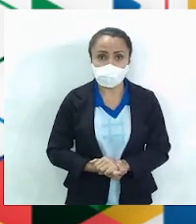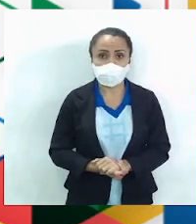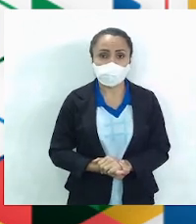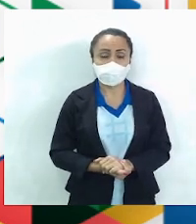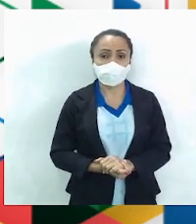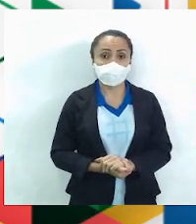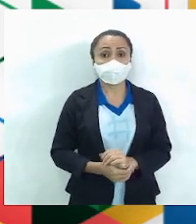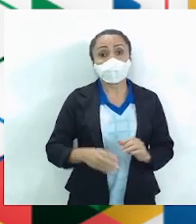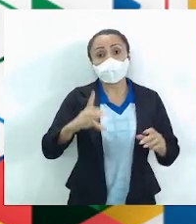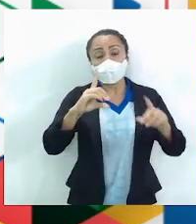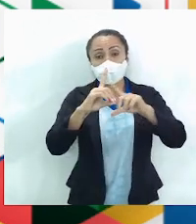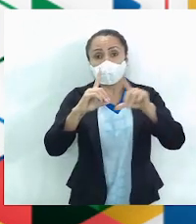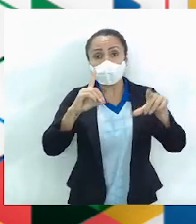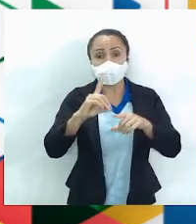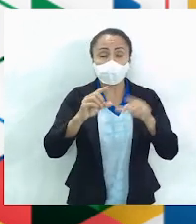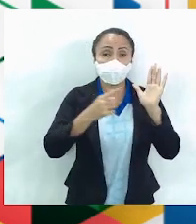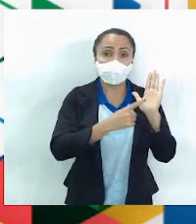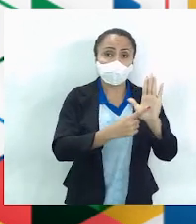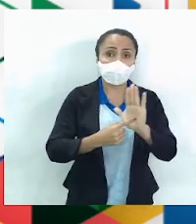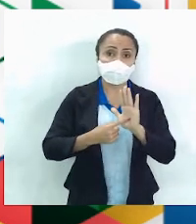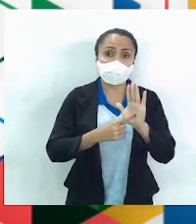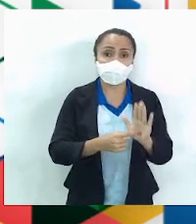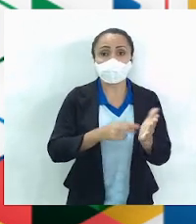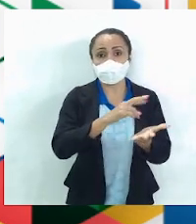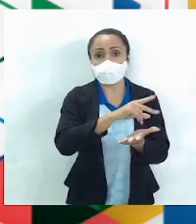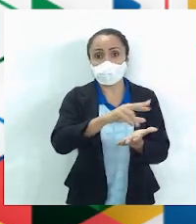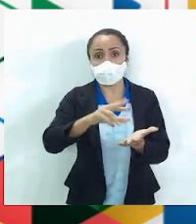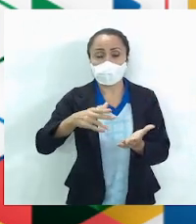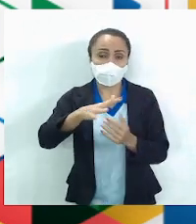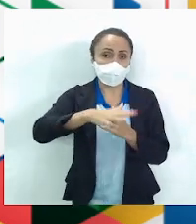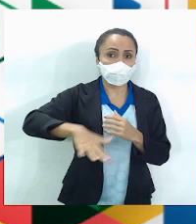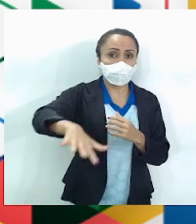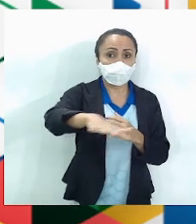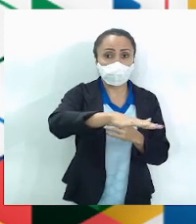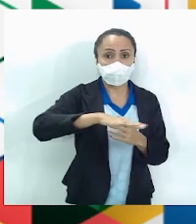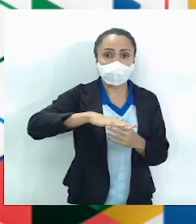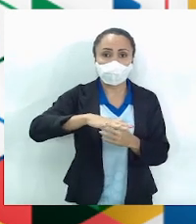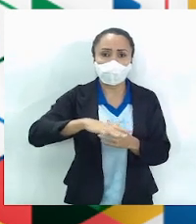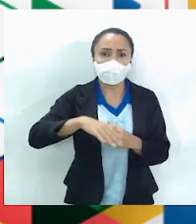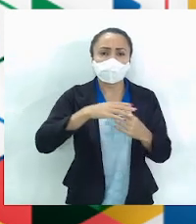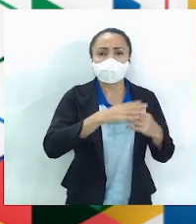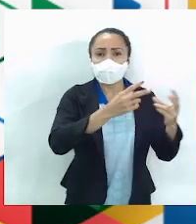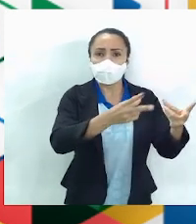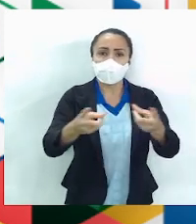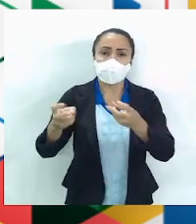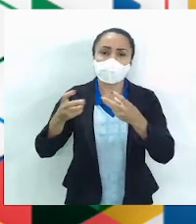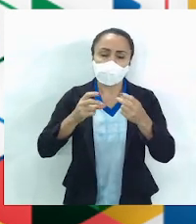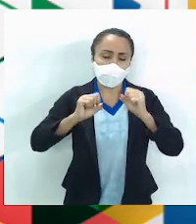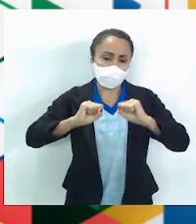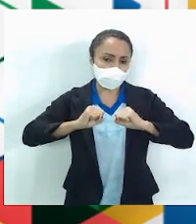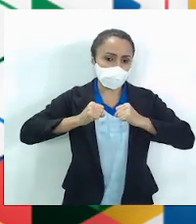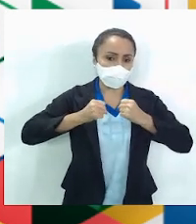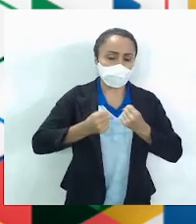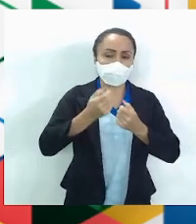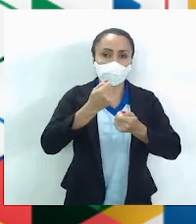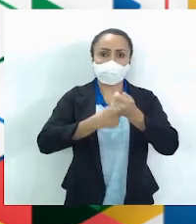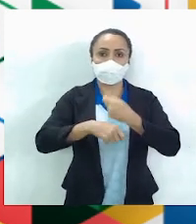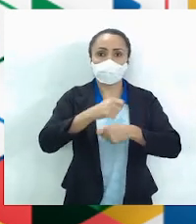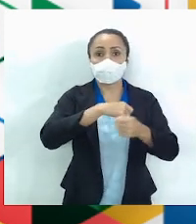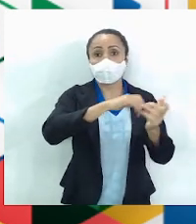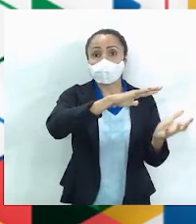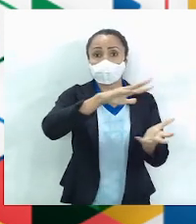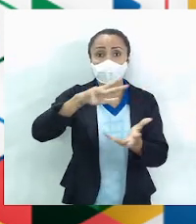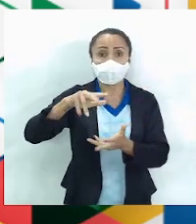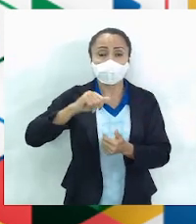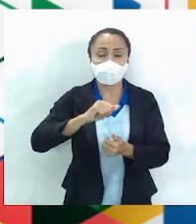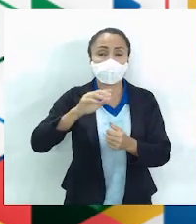acentuados, d. apresentam diversidade ambiental suficiente para impulsionar a economia global